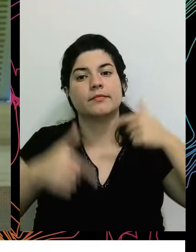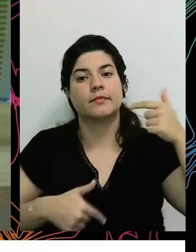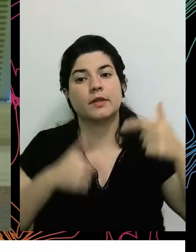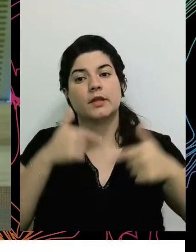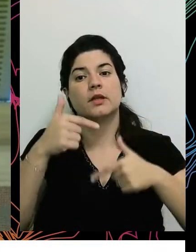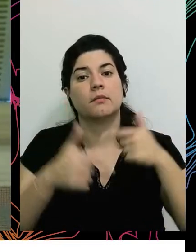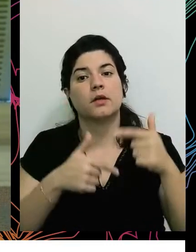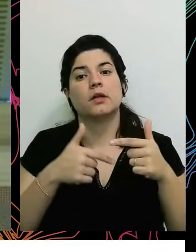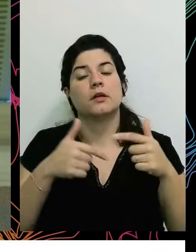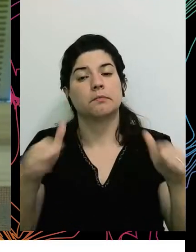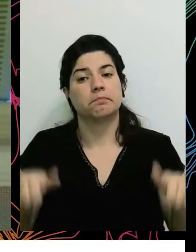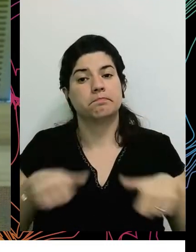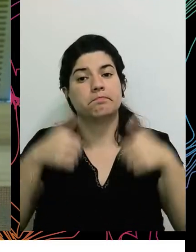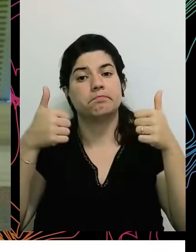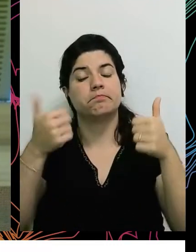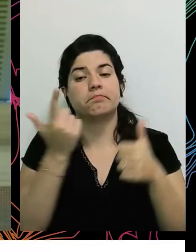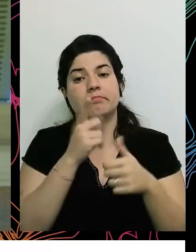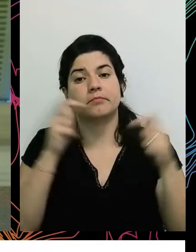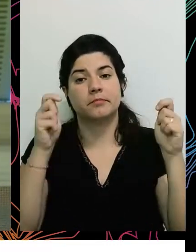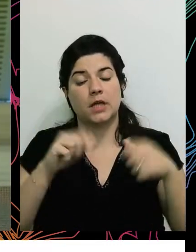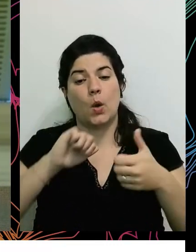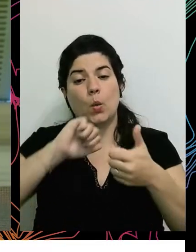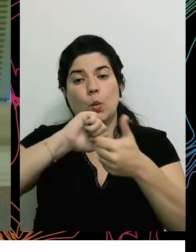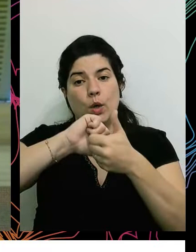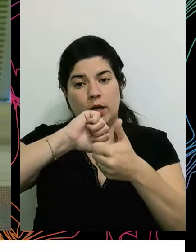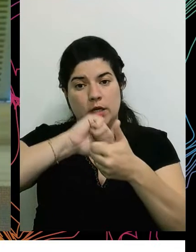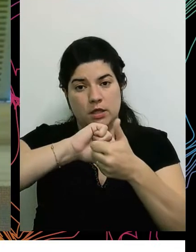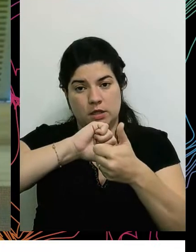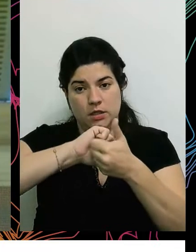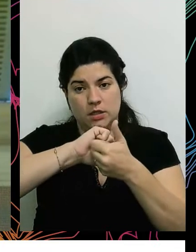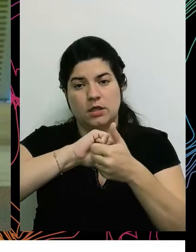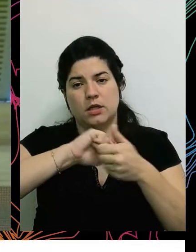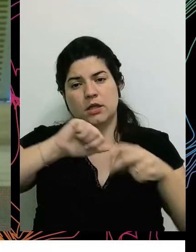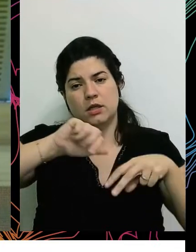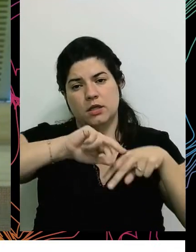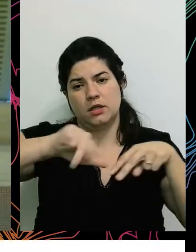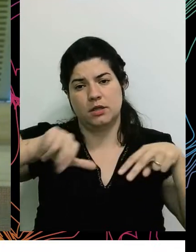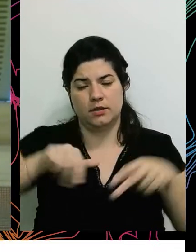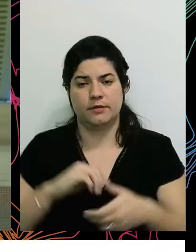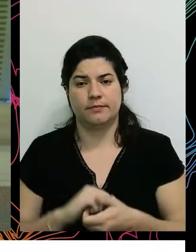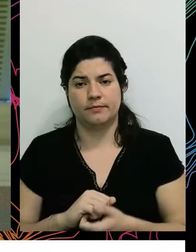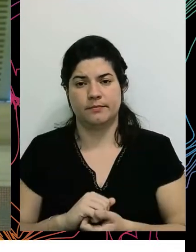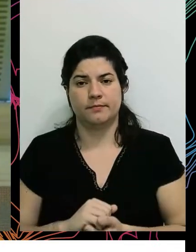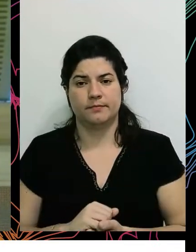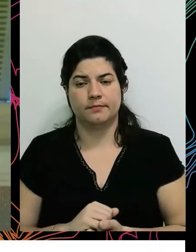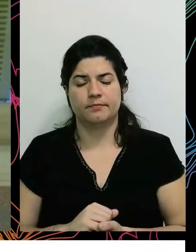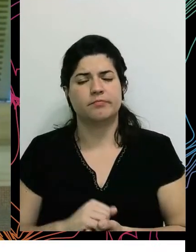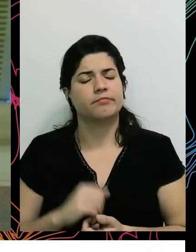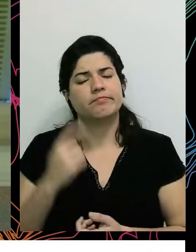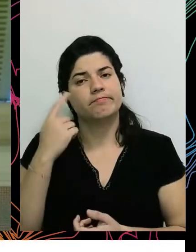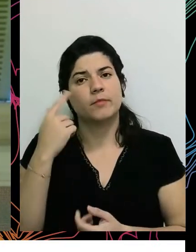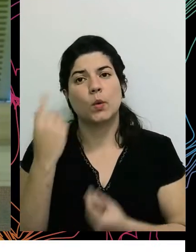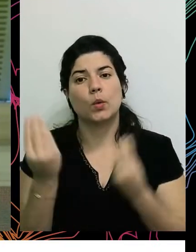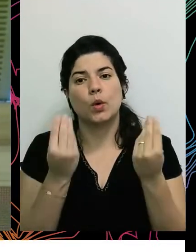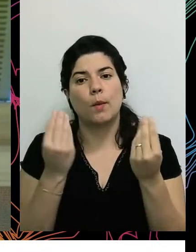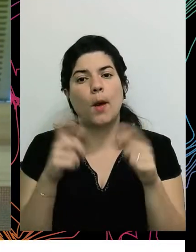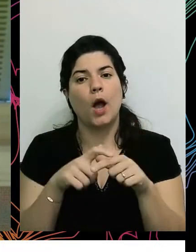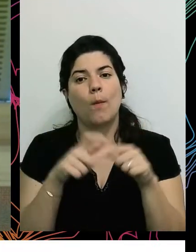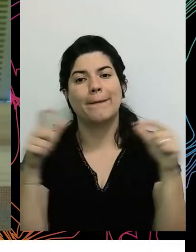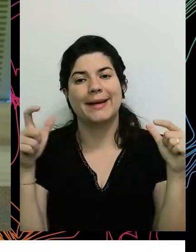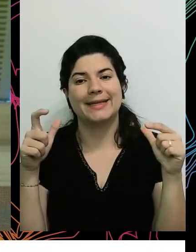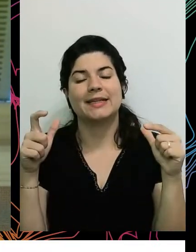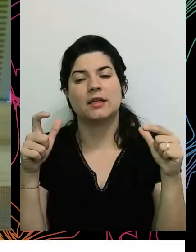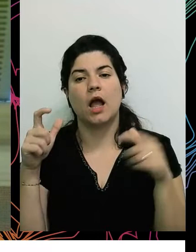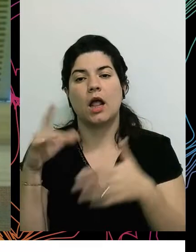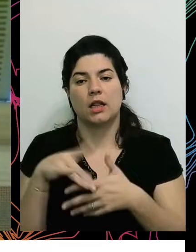eficientemente para obter a paridade de gênero. Então, a primeira coisa é como aumentamos a